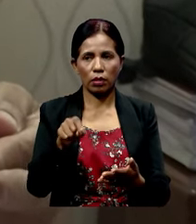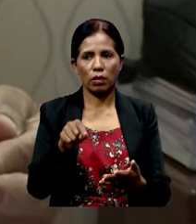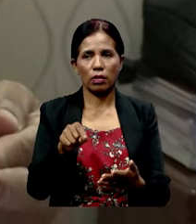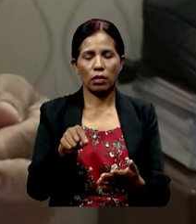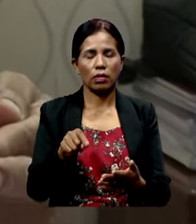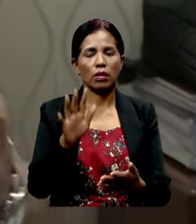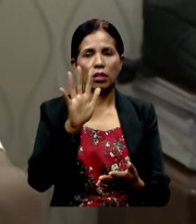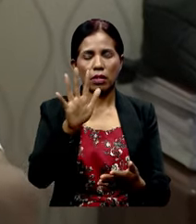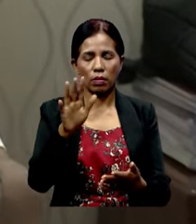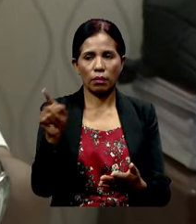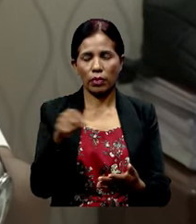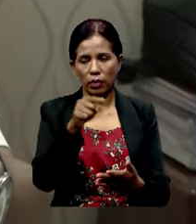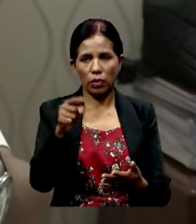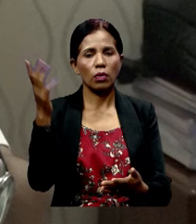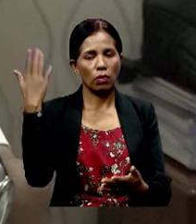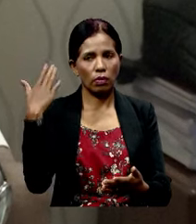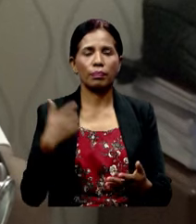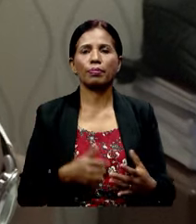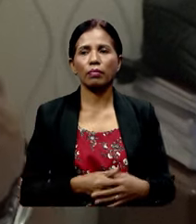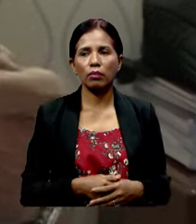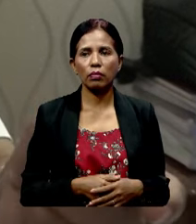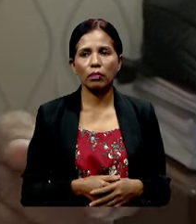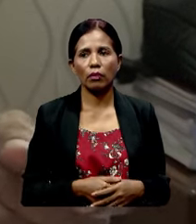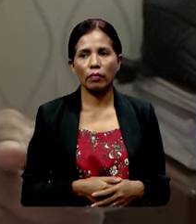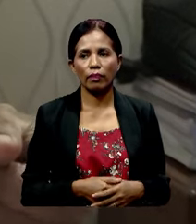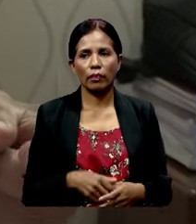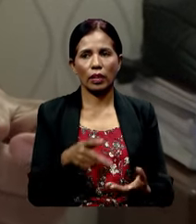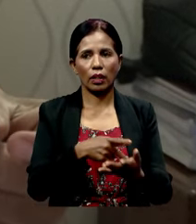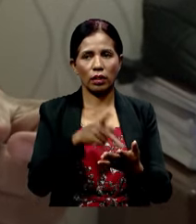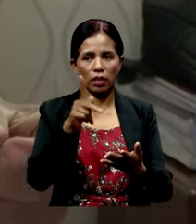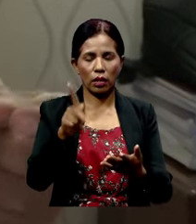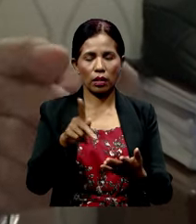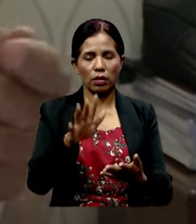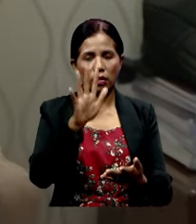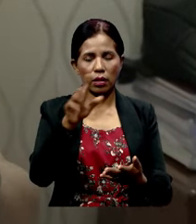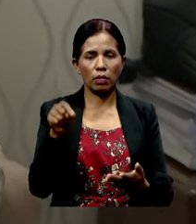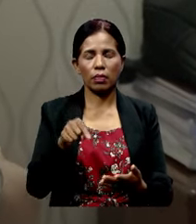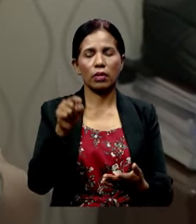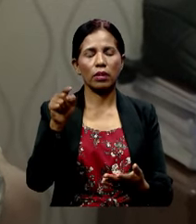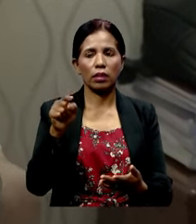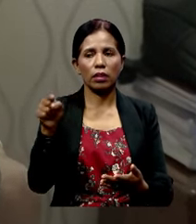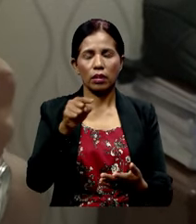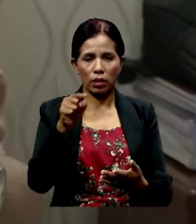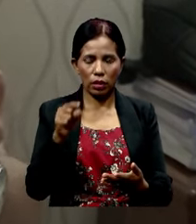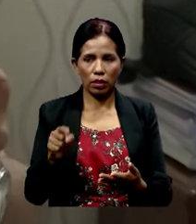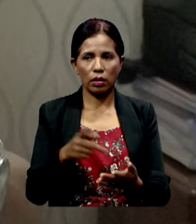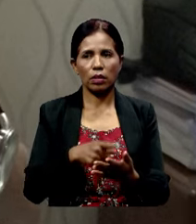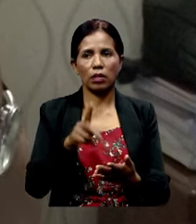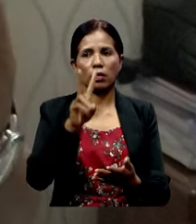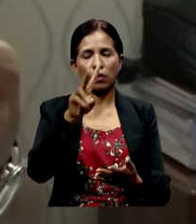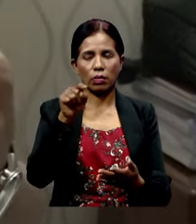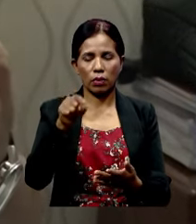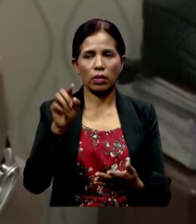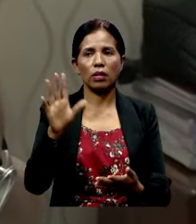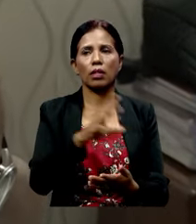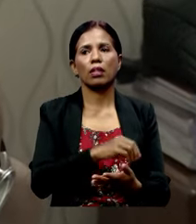2.5% quando ulukan bel se taxa importação 5% va tan taxa sobre venda 2.5 tan ni